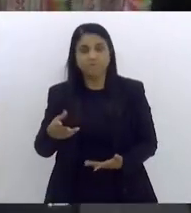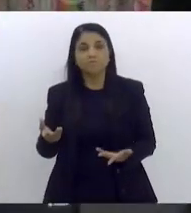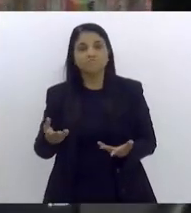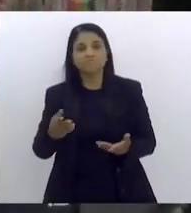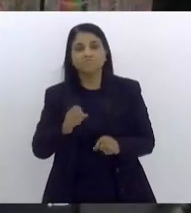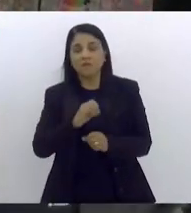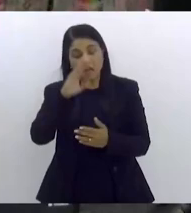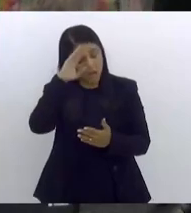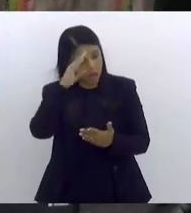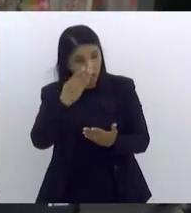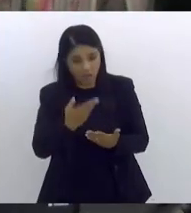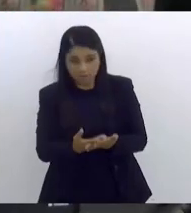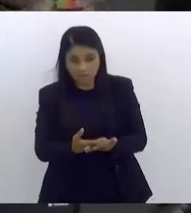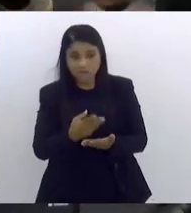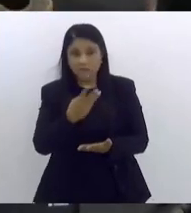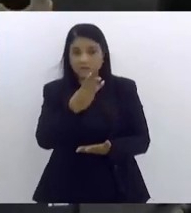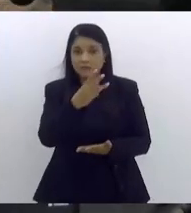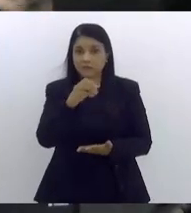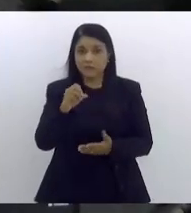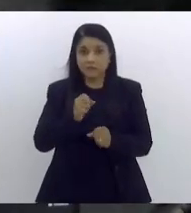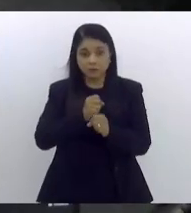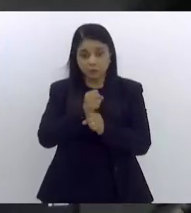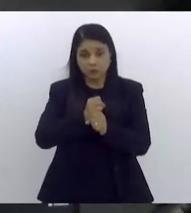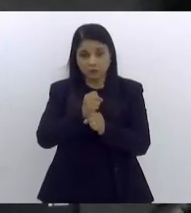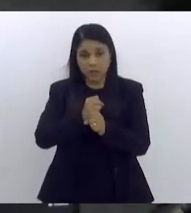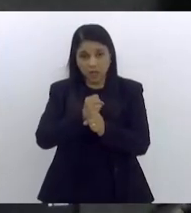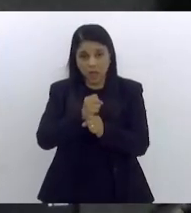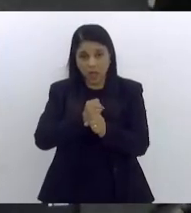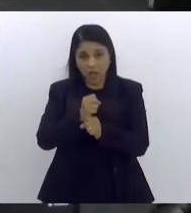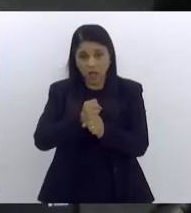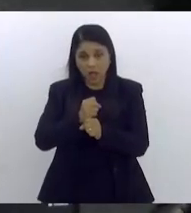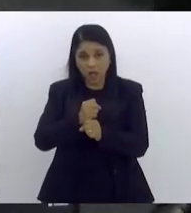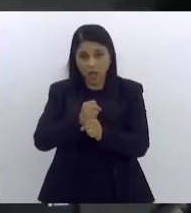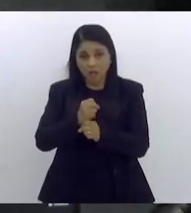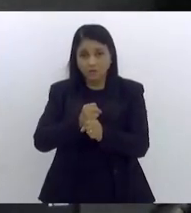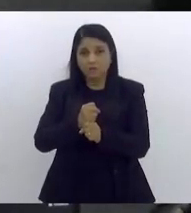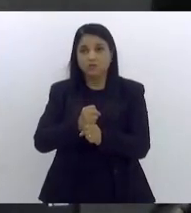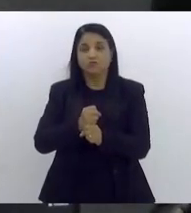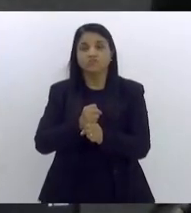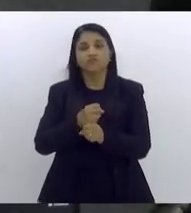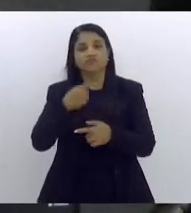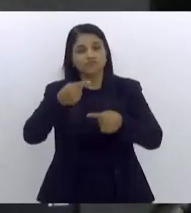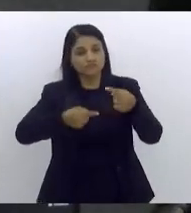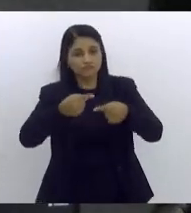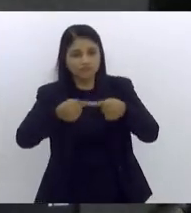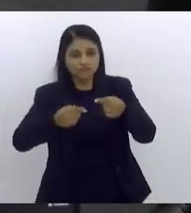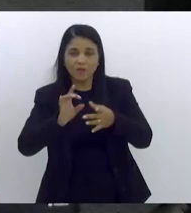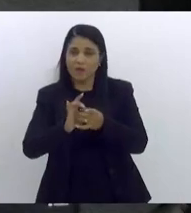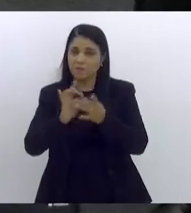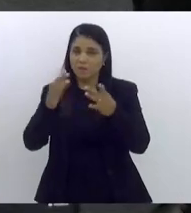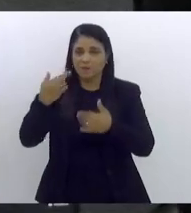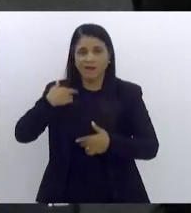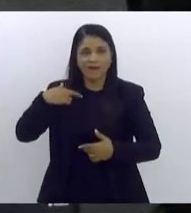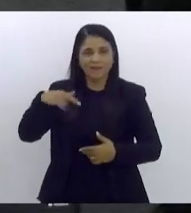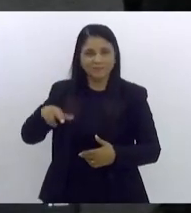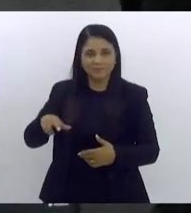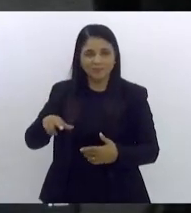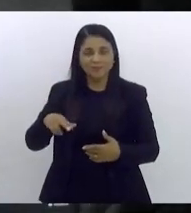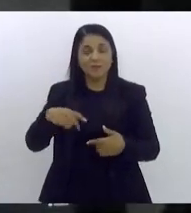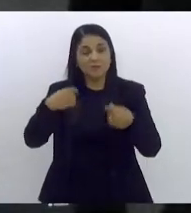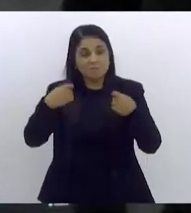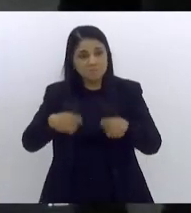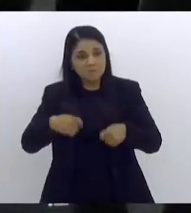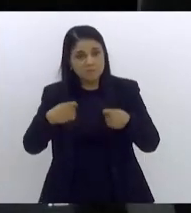que quase 300 anos depois de que se começou a discutir a liberdade religiosa, a gente ainda tem que se